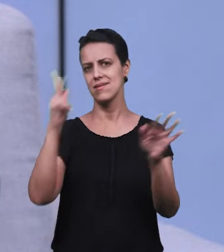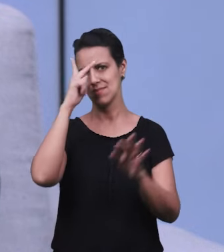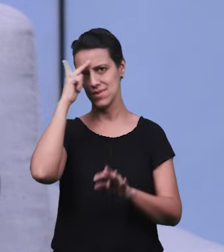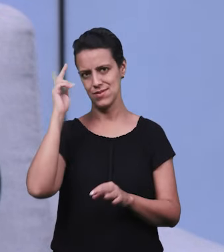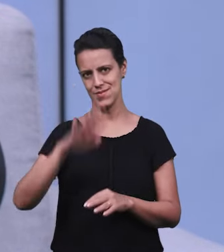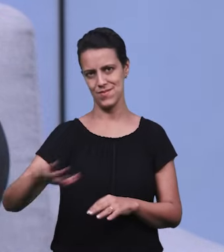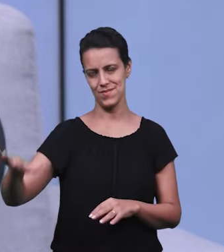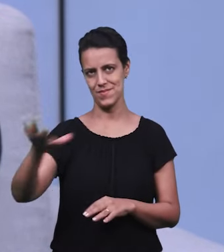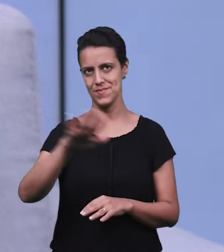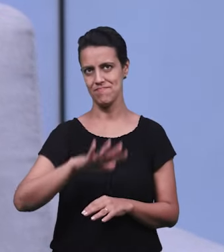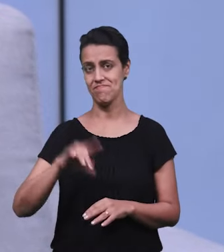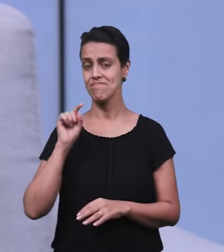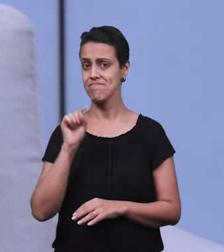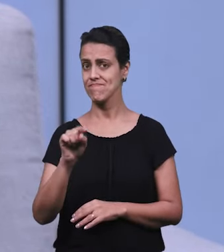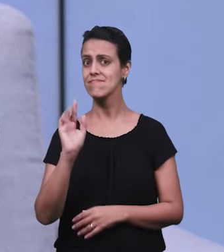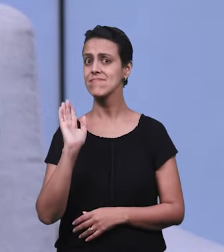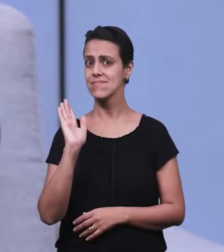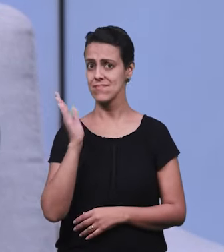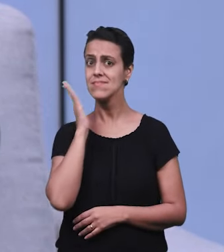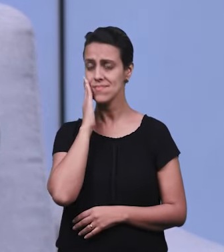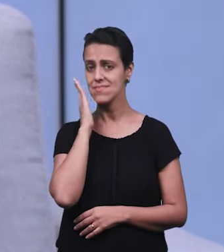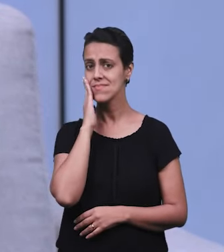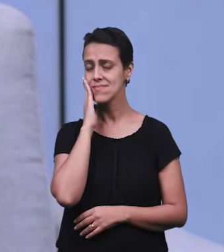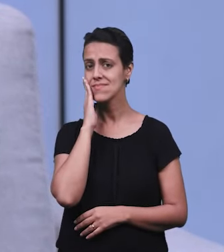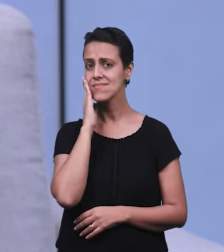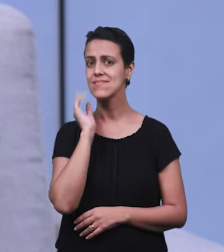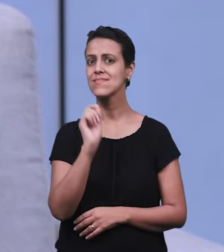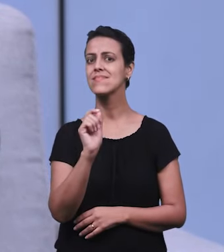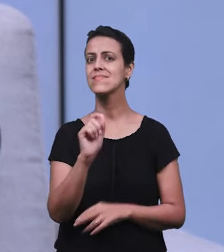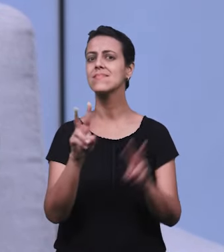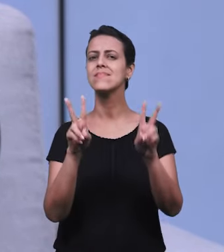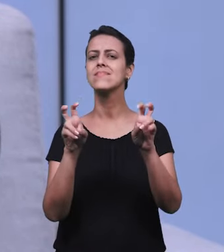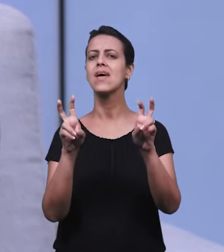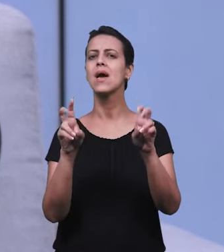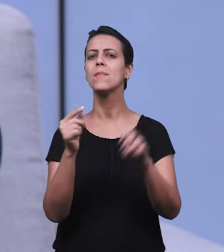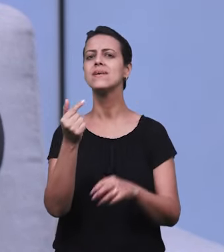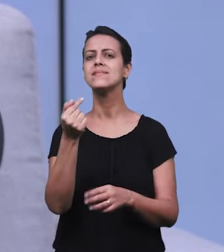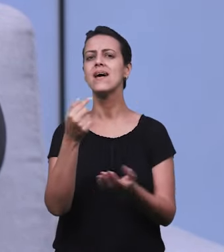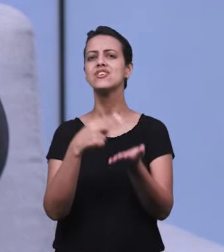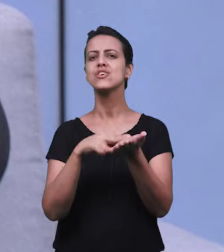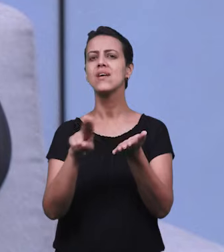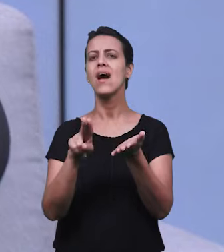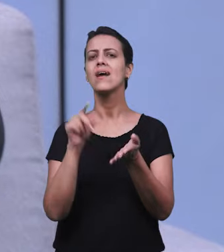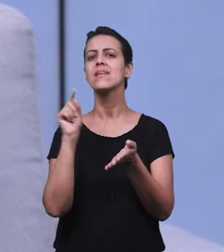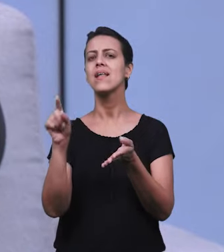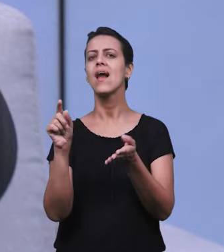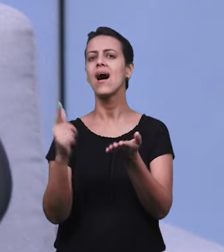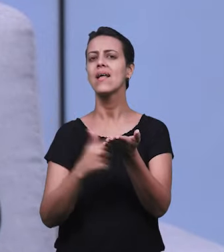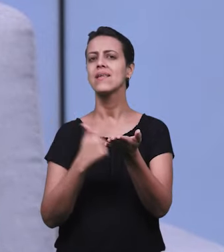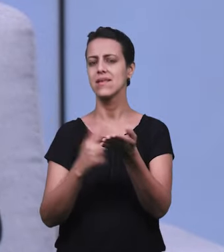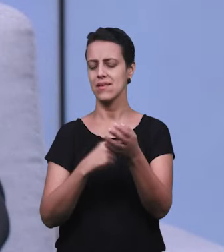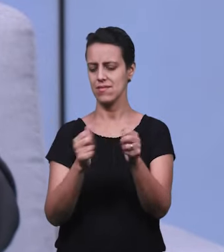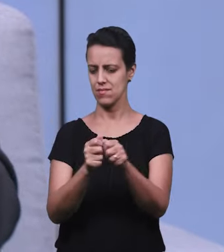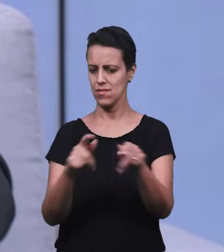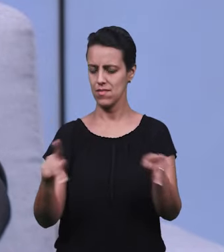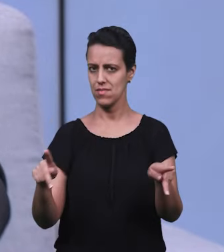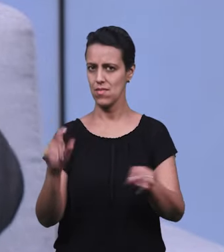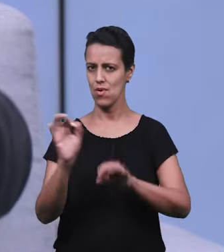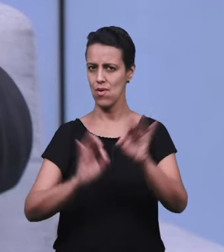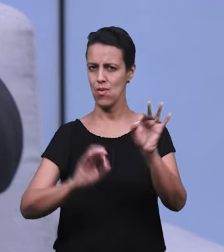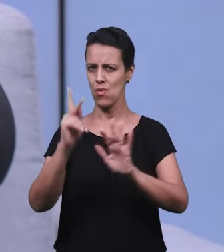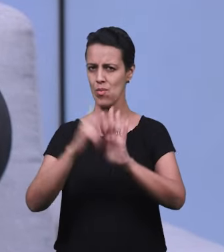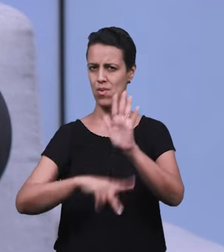de pessoas. E você já sabe que nós estamos tratando sobre o tema As 7 Cartas do Apocalipse, o plano profético de Deus que